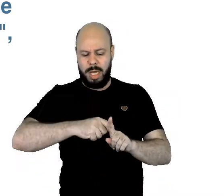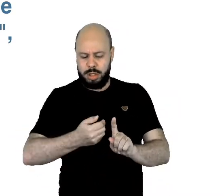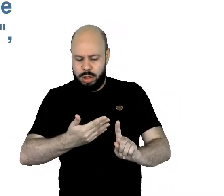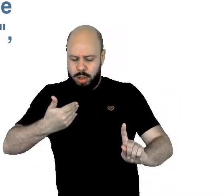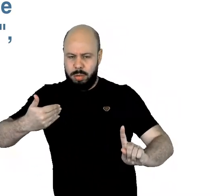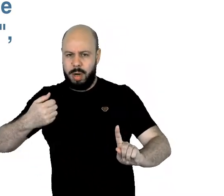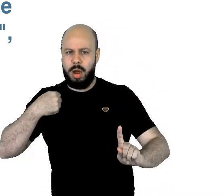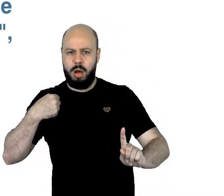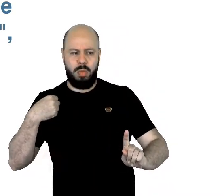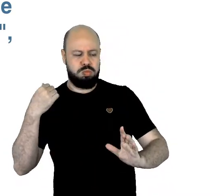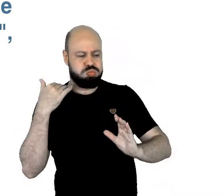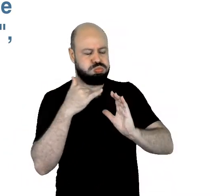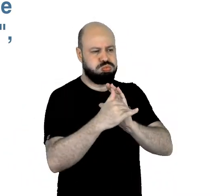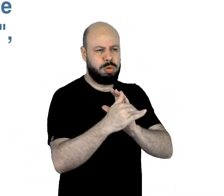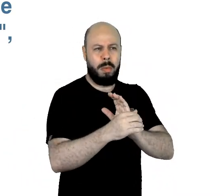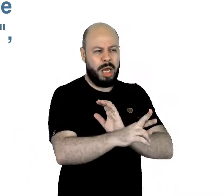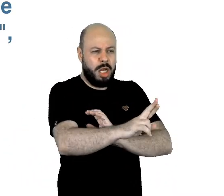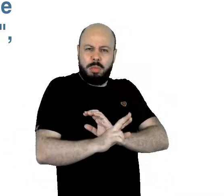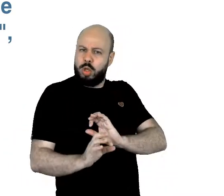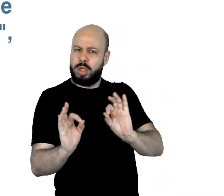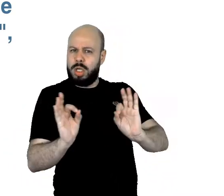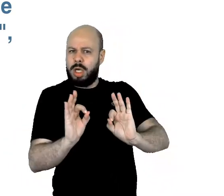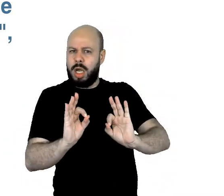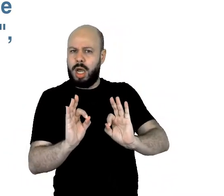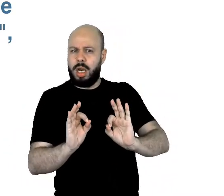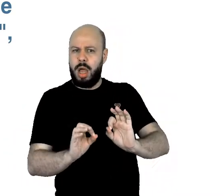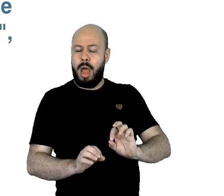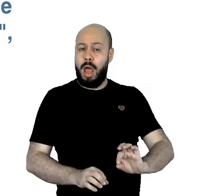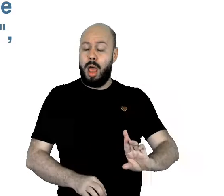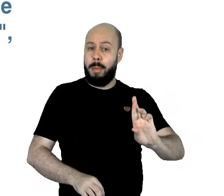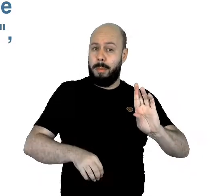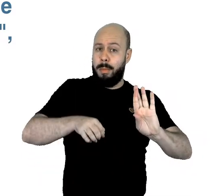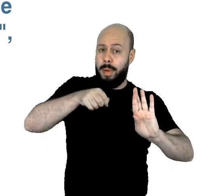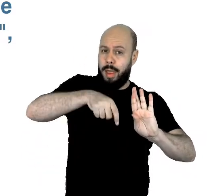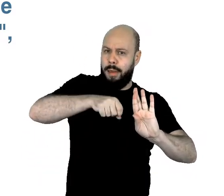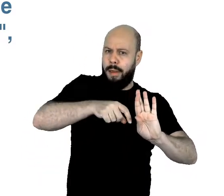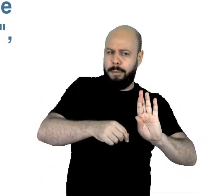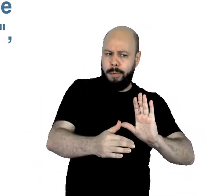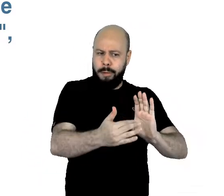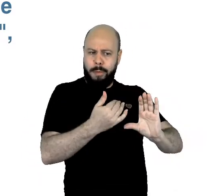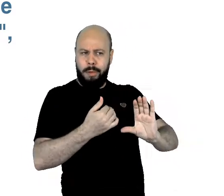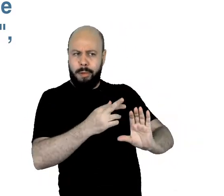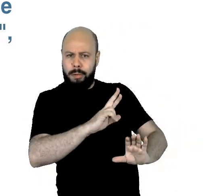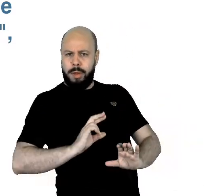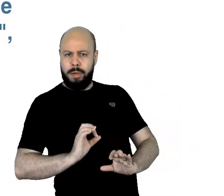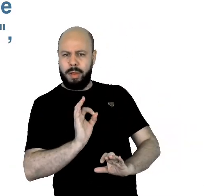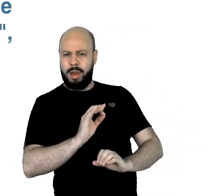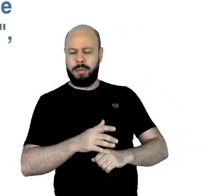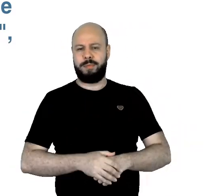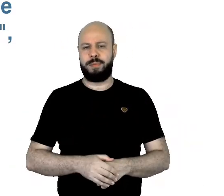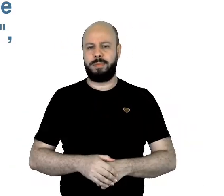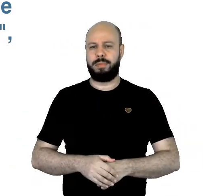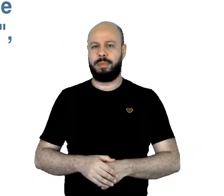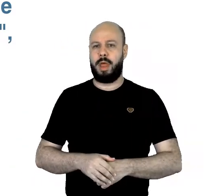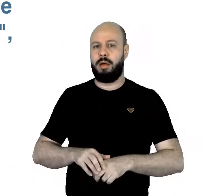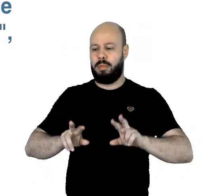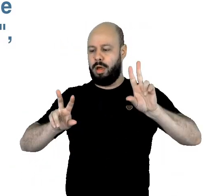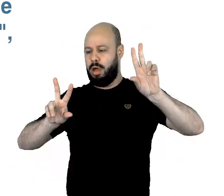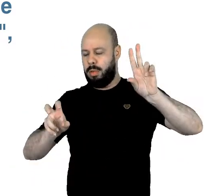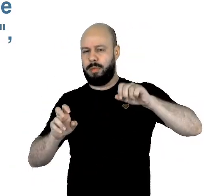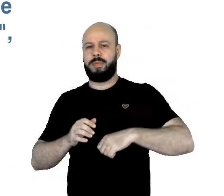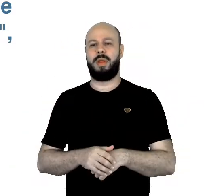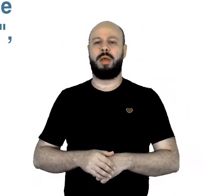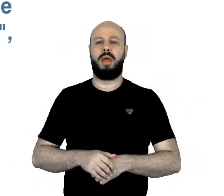não tive resposta por parte da BRK, fecha aspas, disse aí o